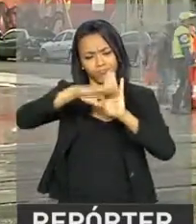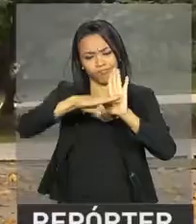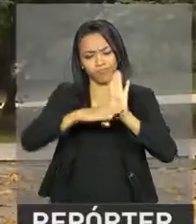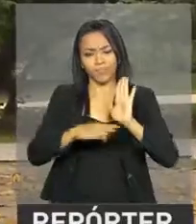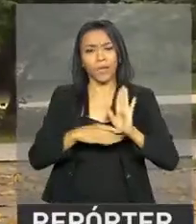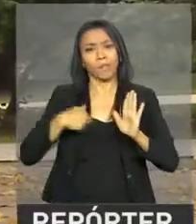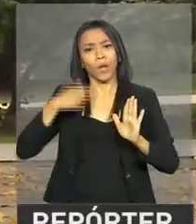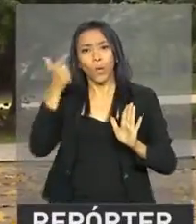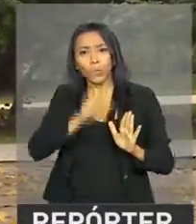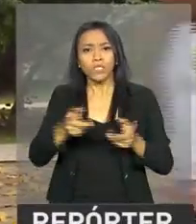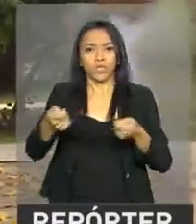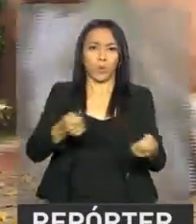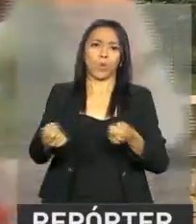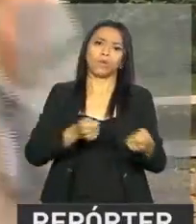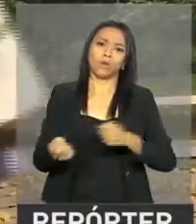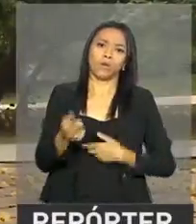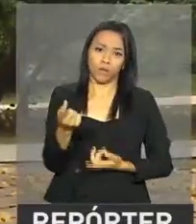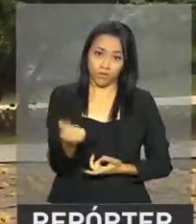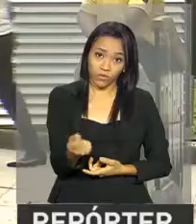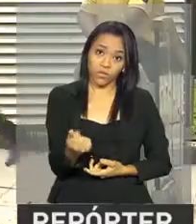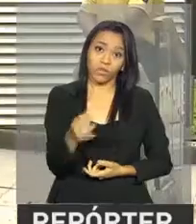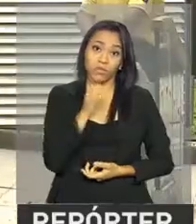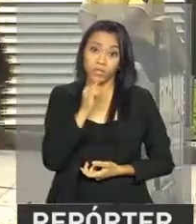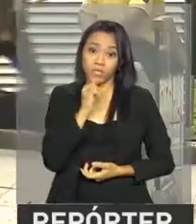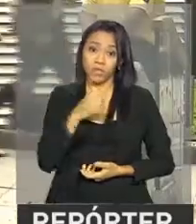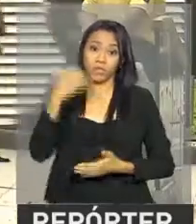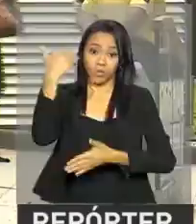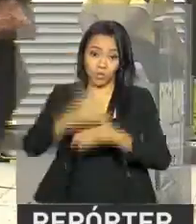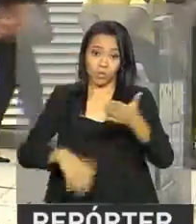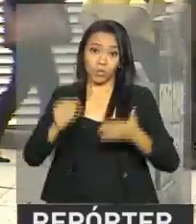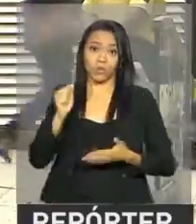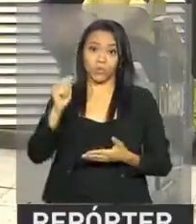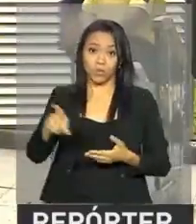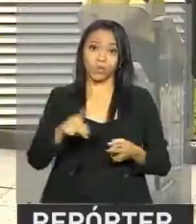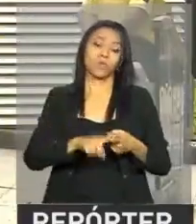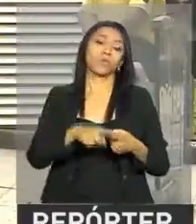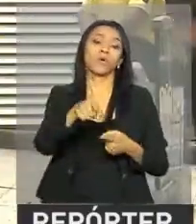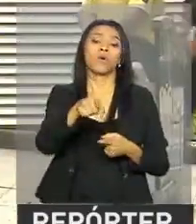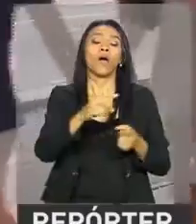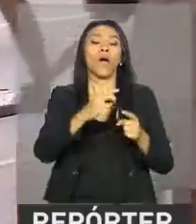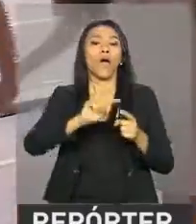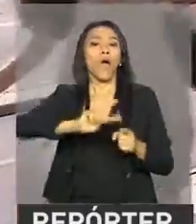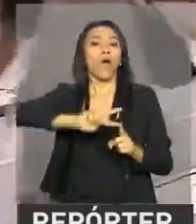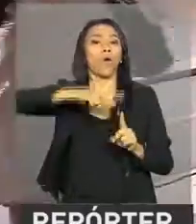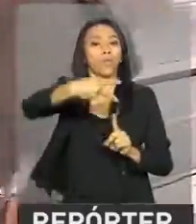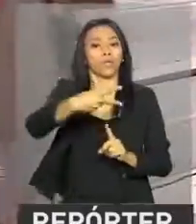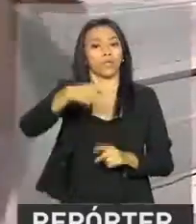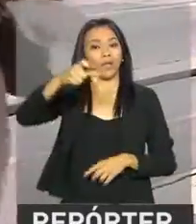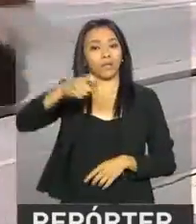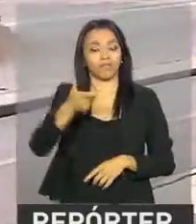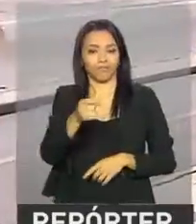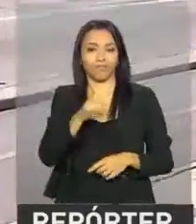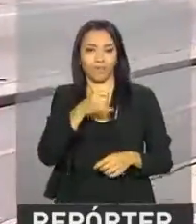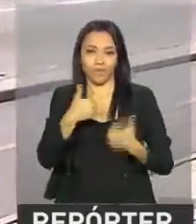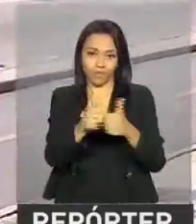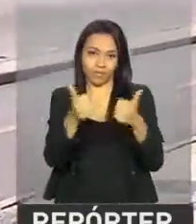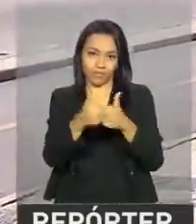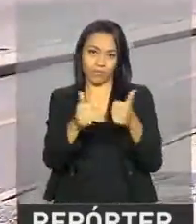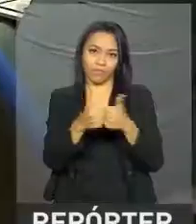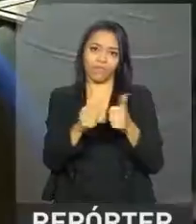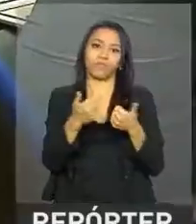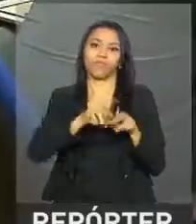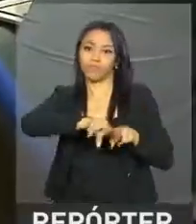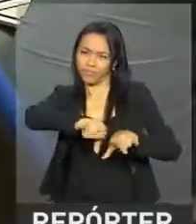públicas, como aumento do desconto previdenciário, reajuste da tarifa do bilhete único e redução do número de secretarias